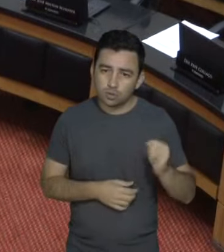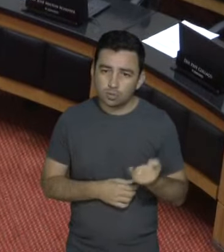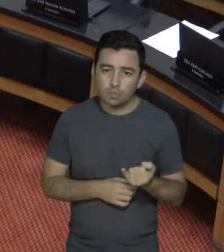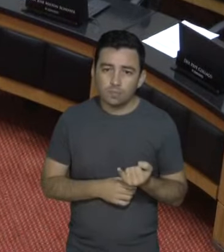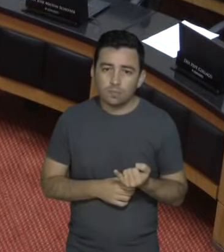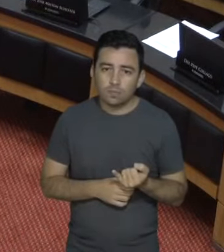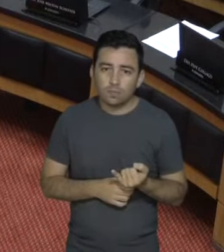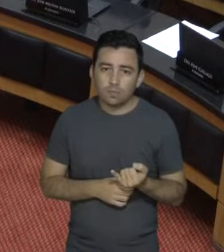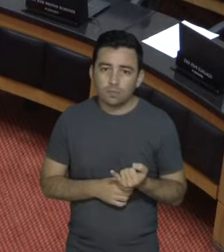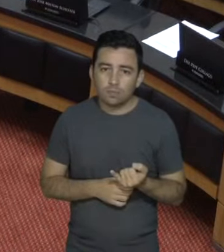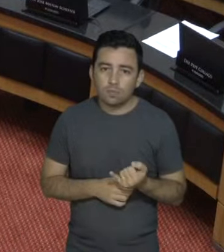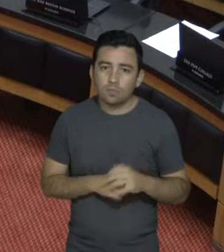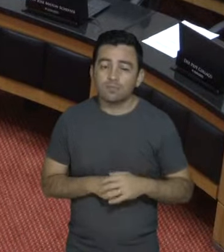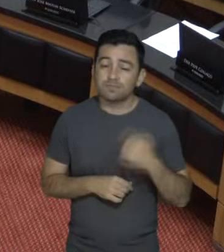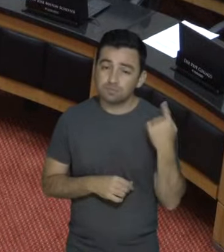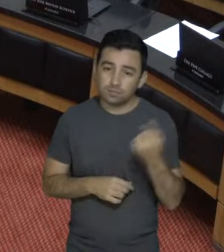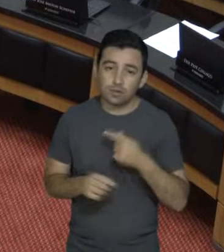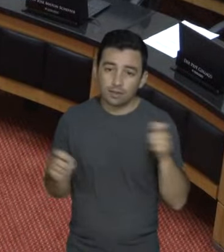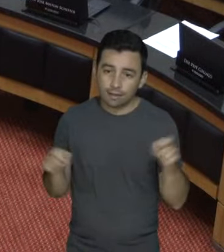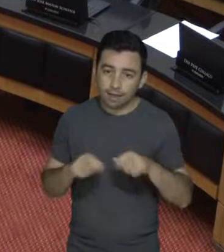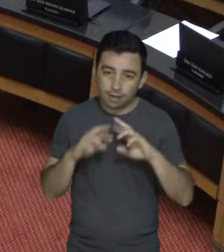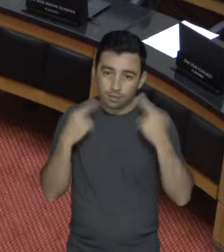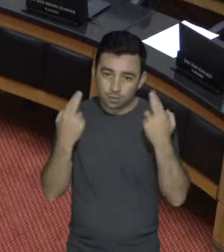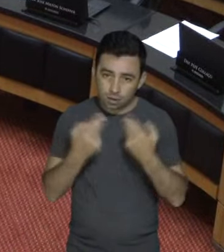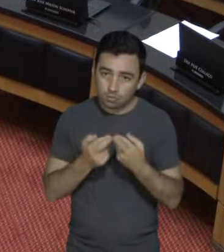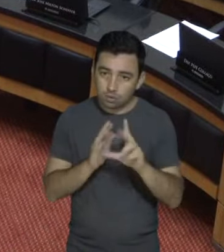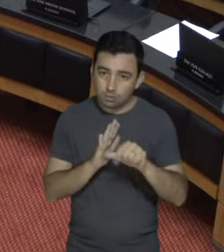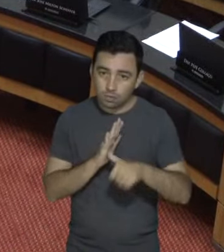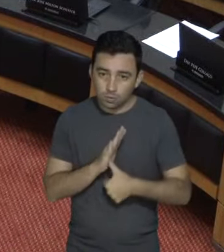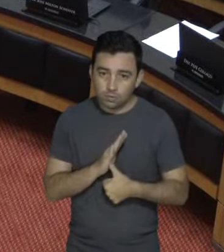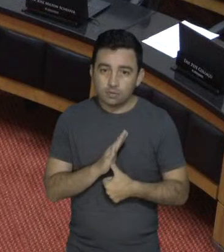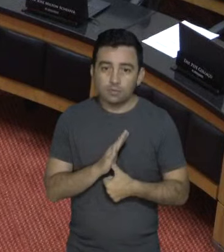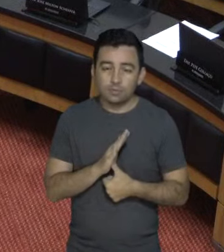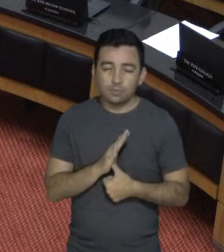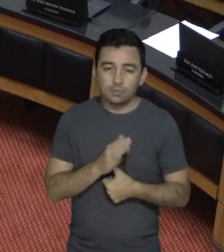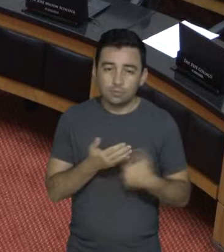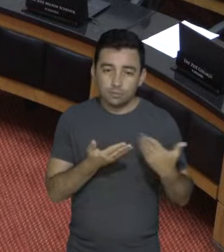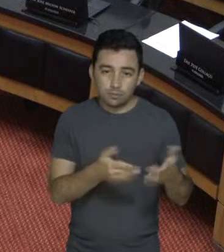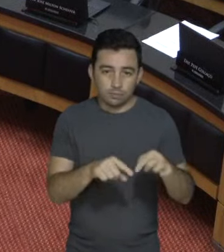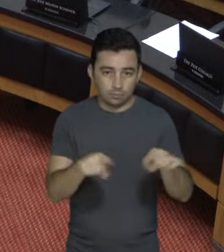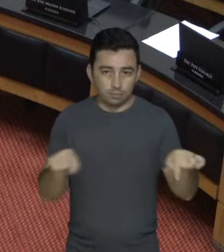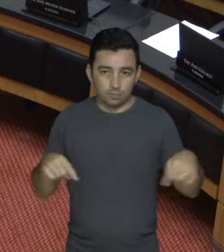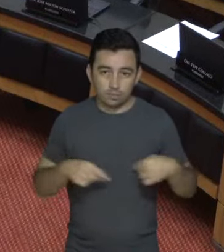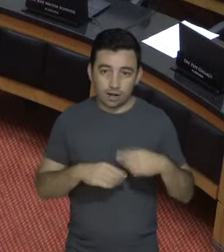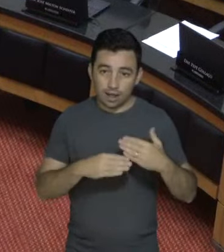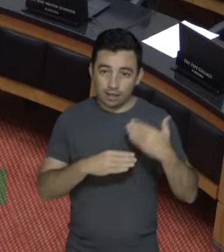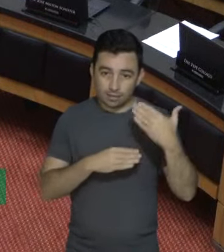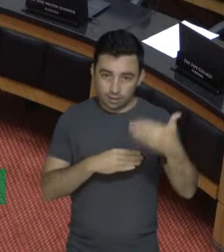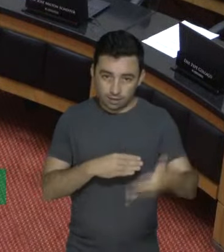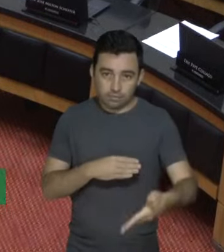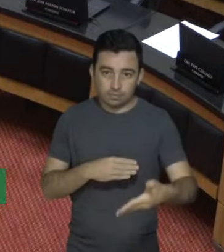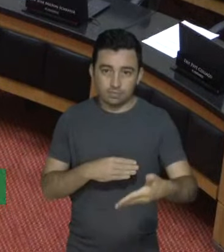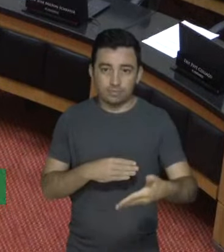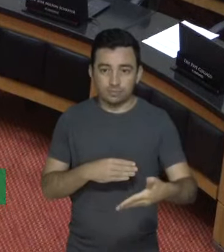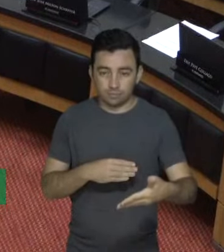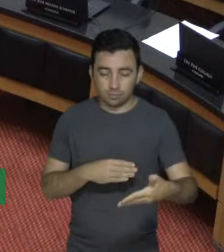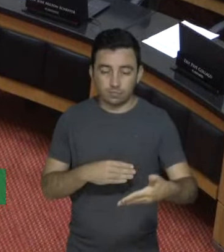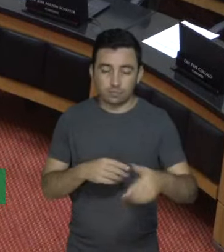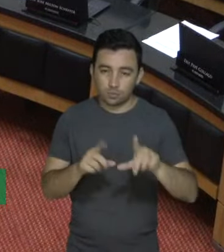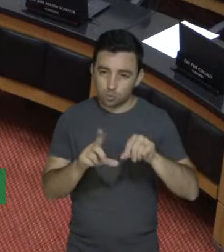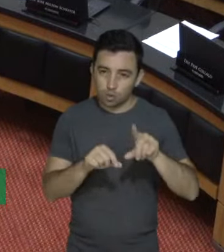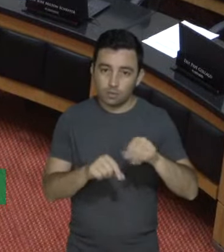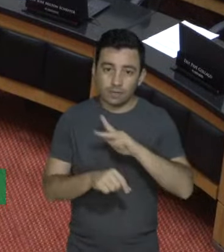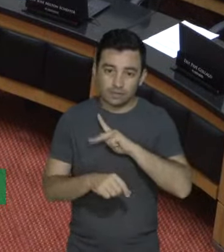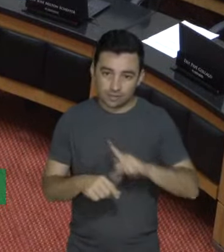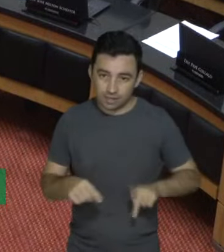para que possamos nos reunir em seguida na sala atrás do plenário para eleger o presidente